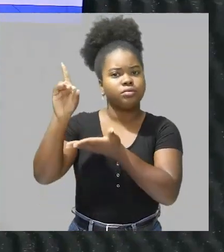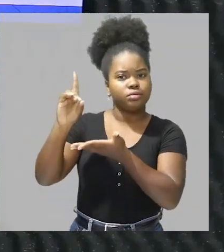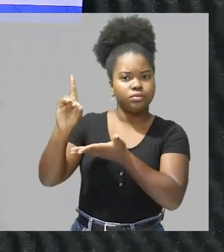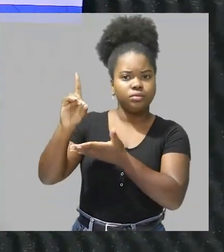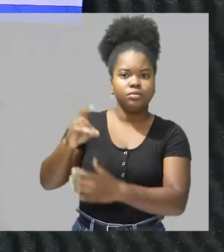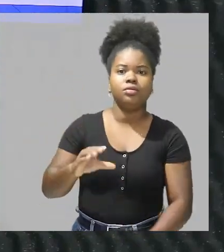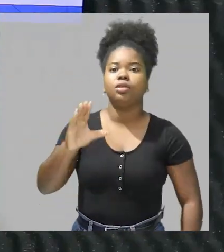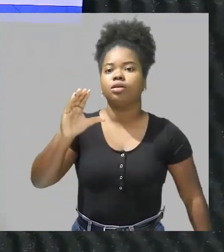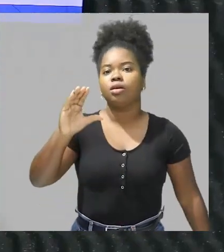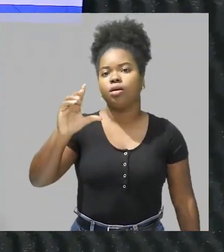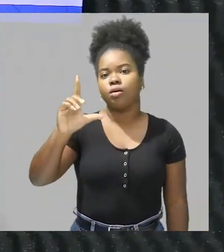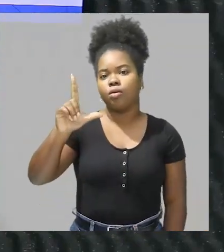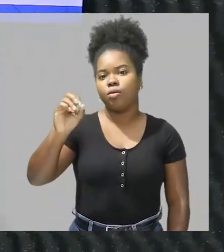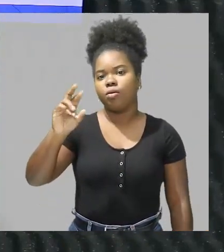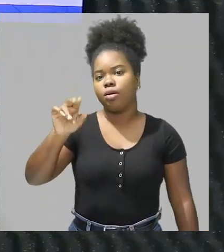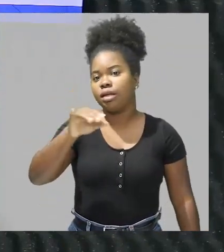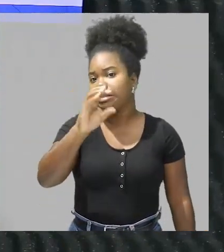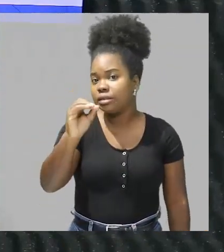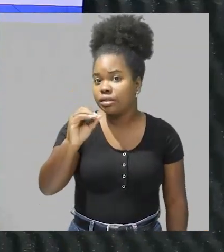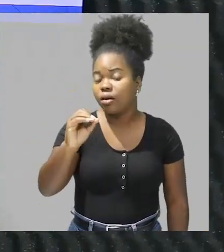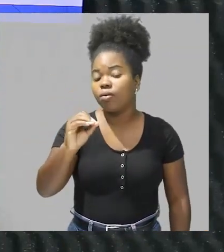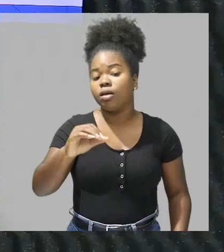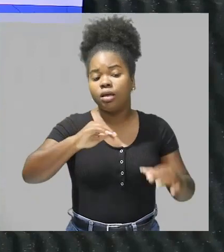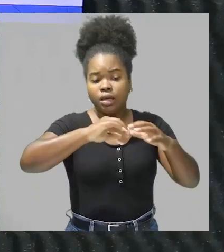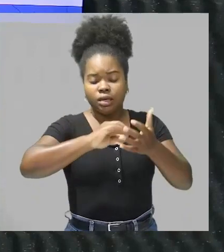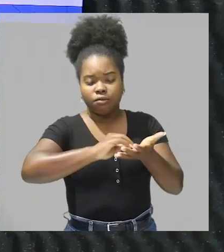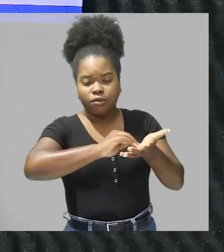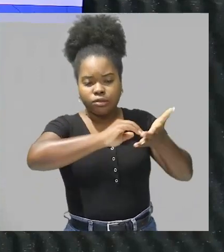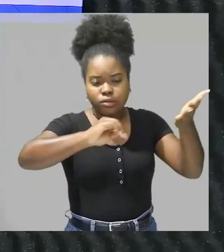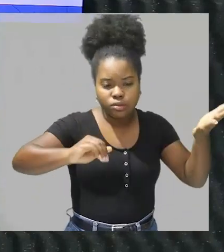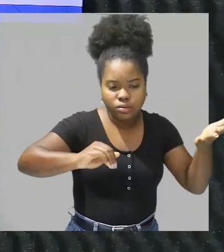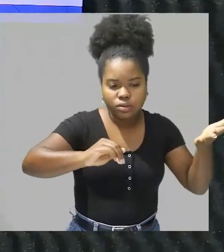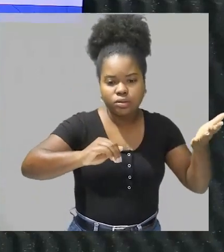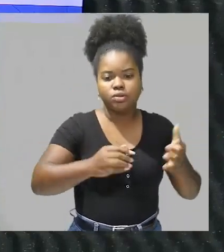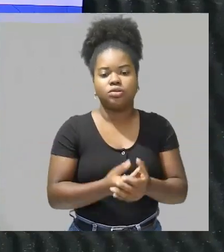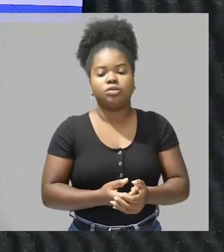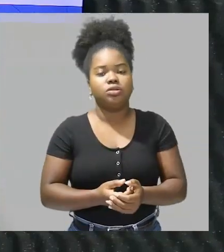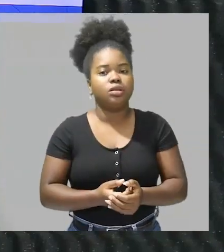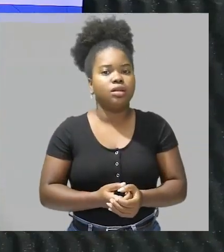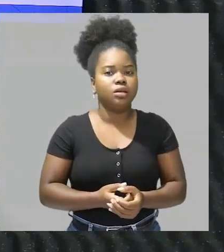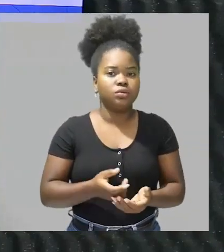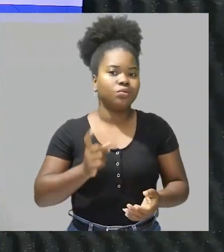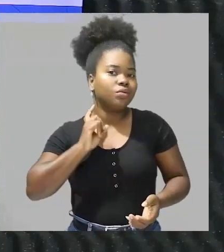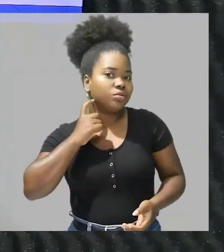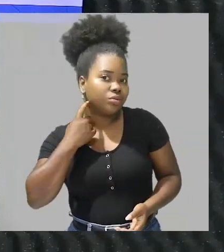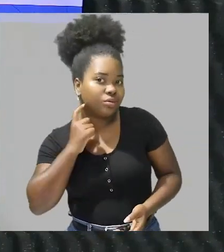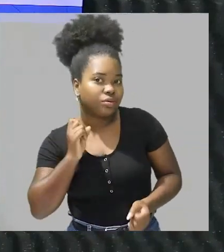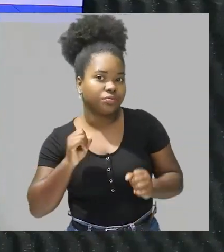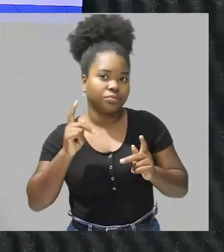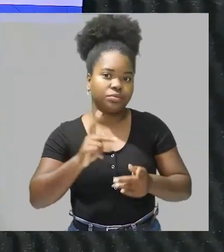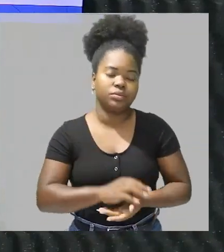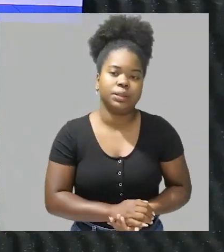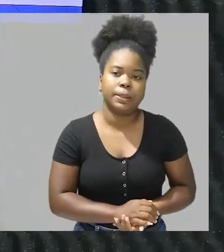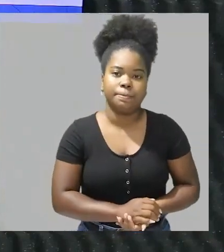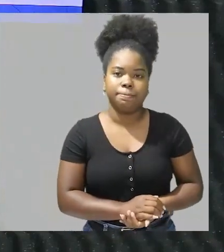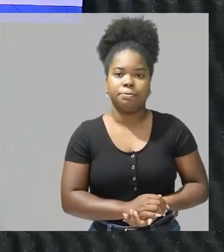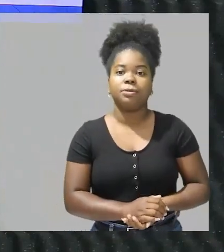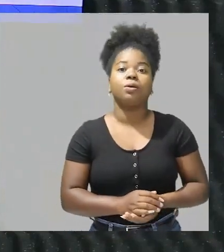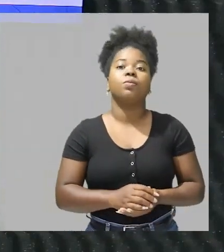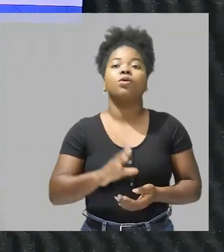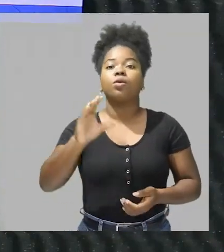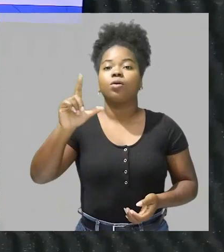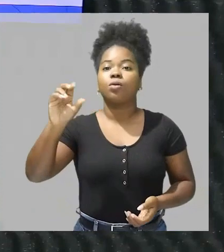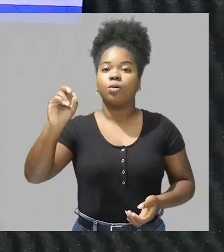acloração o cloro vai estar eliminando os microrganismos cloro substância química Então